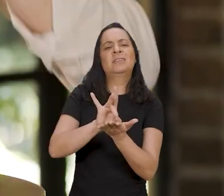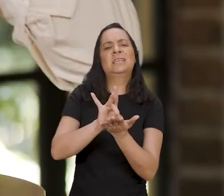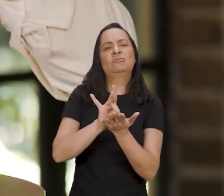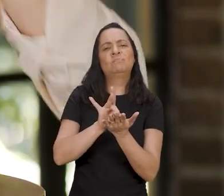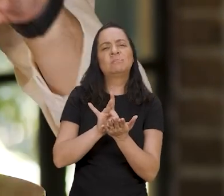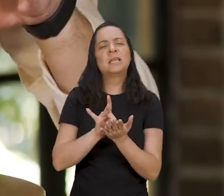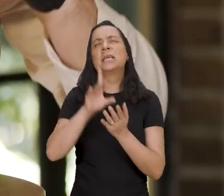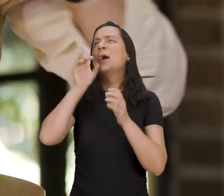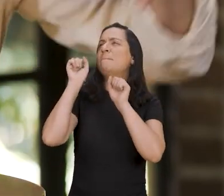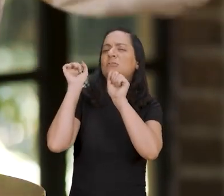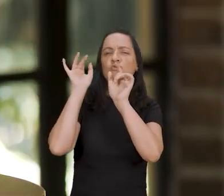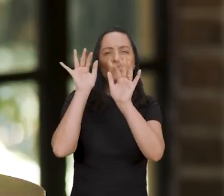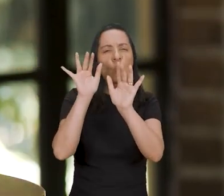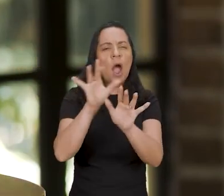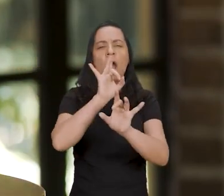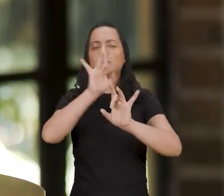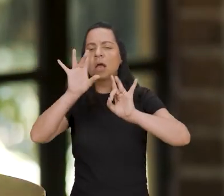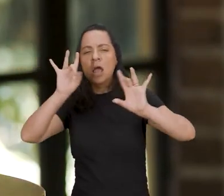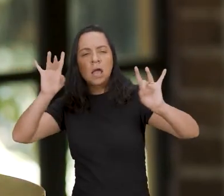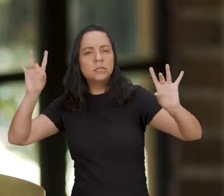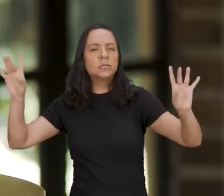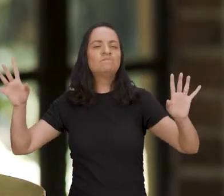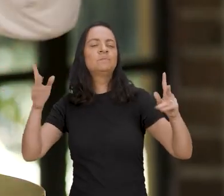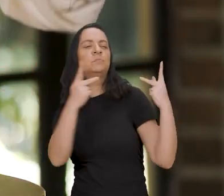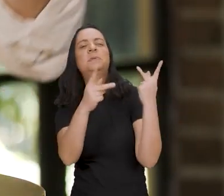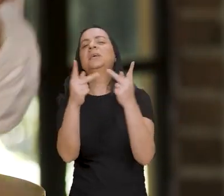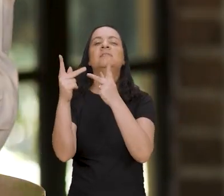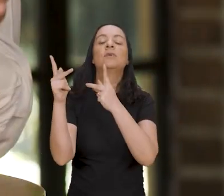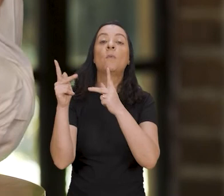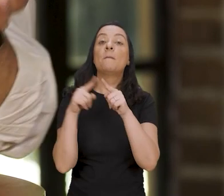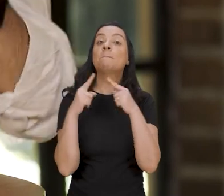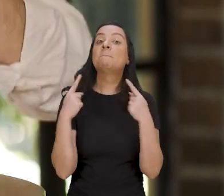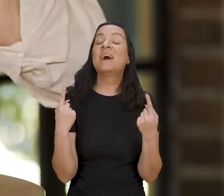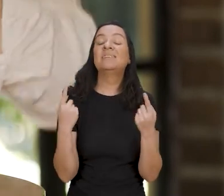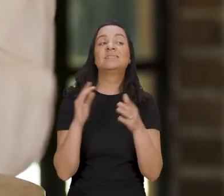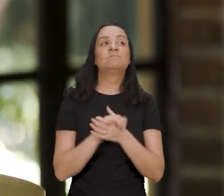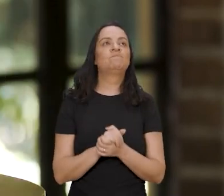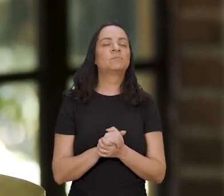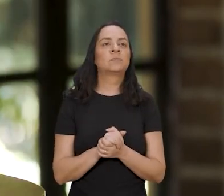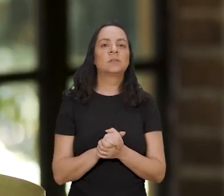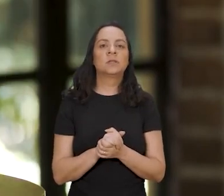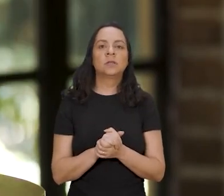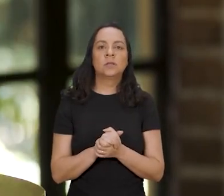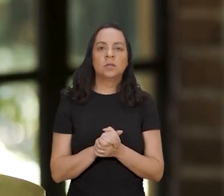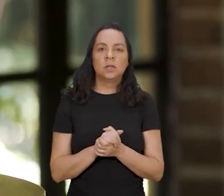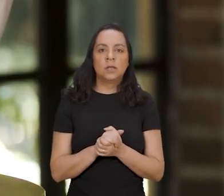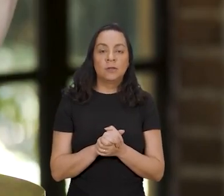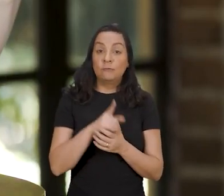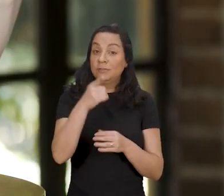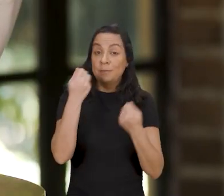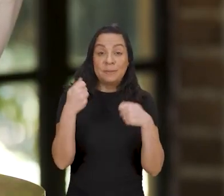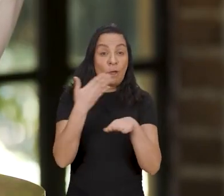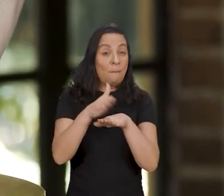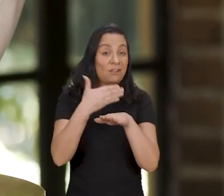tenham sido abençoadas com cada ministração, mas não adianta apenas vocês serem ouvintes, vocês precisam